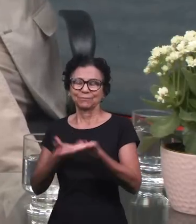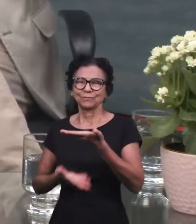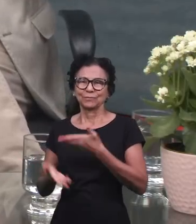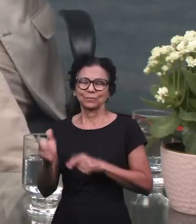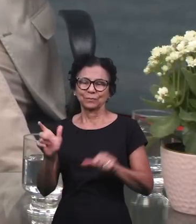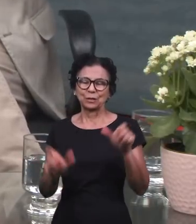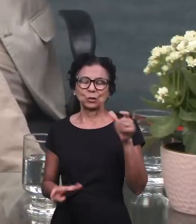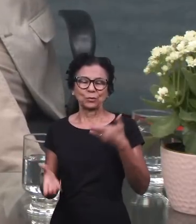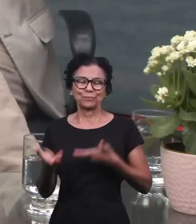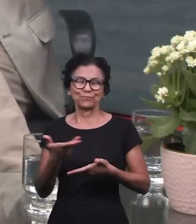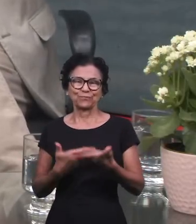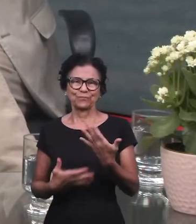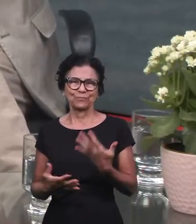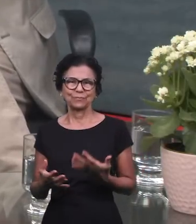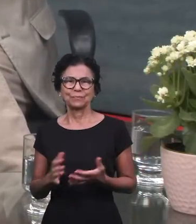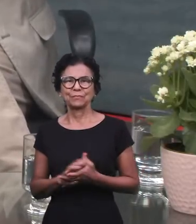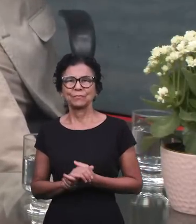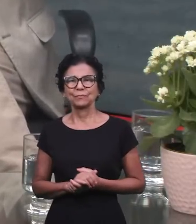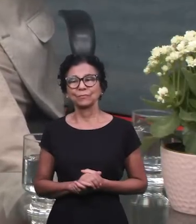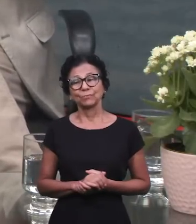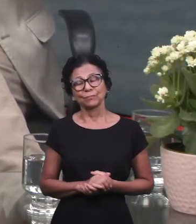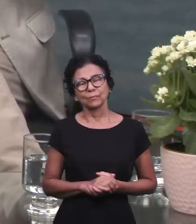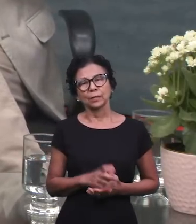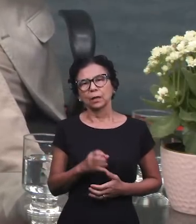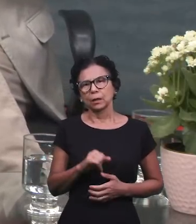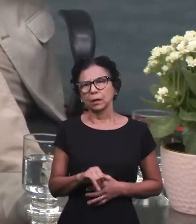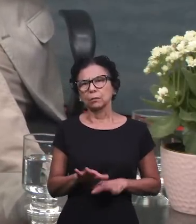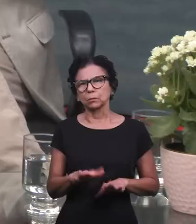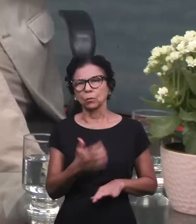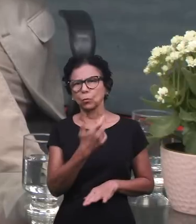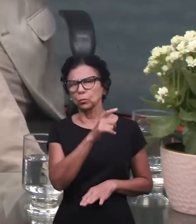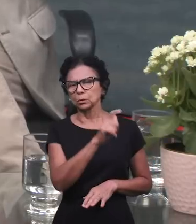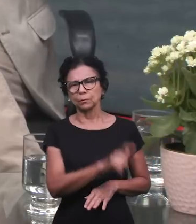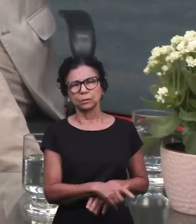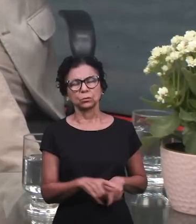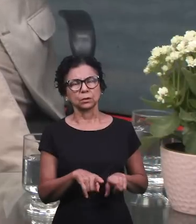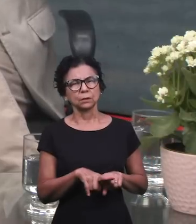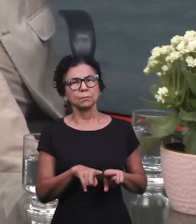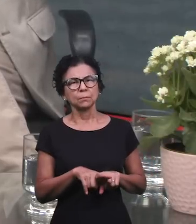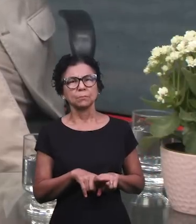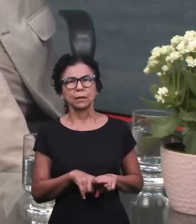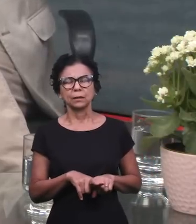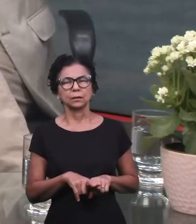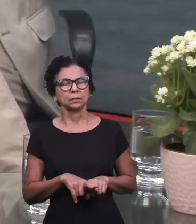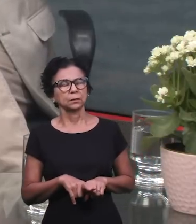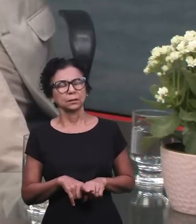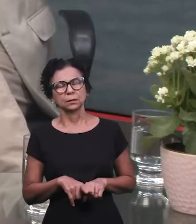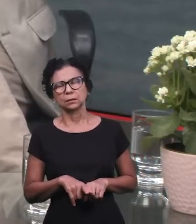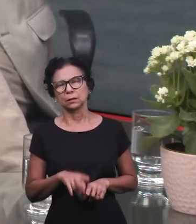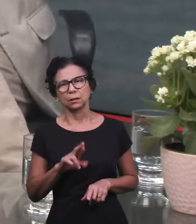mais complicado. Não que se não for irmão esteja certo, não, está errado. Mas